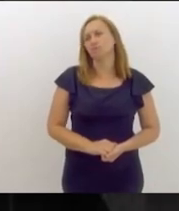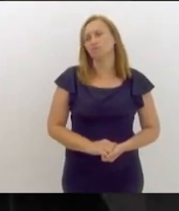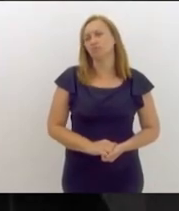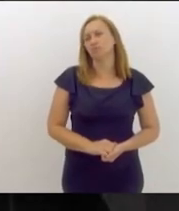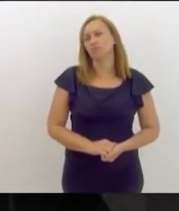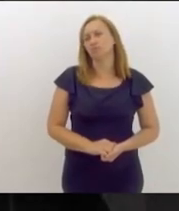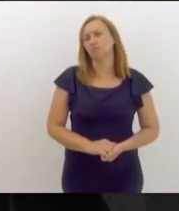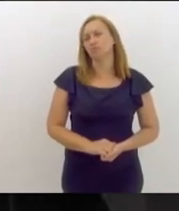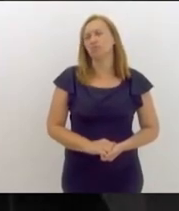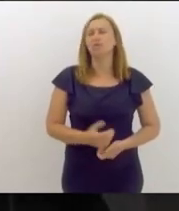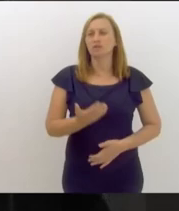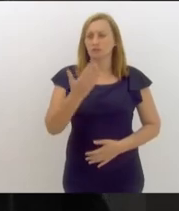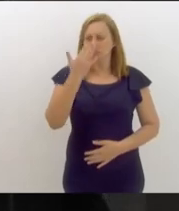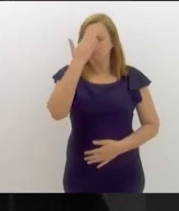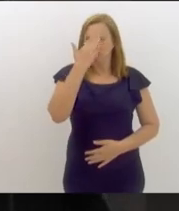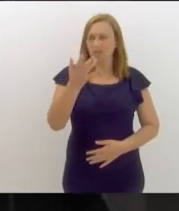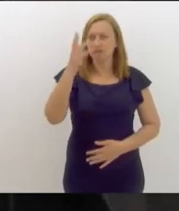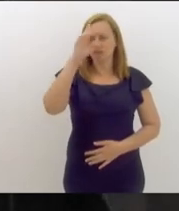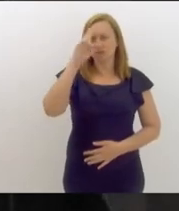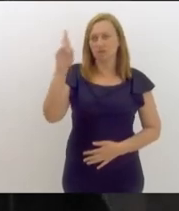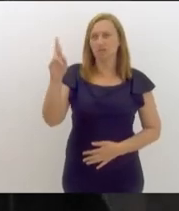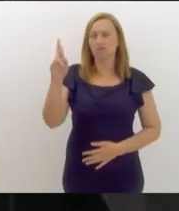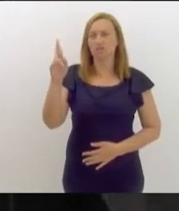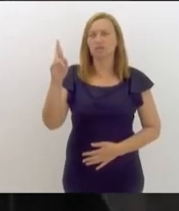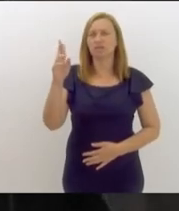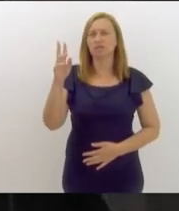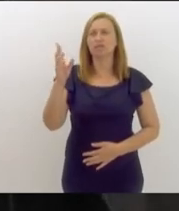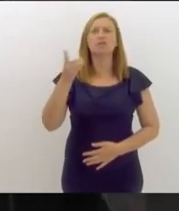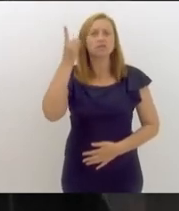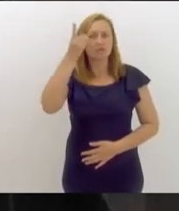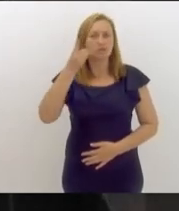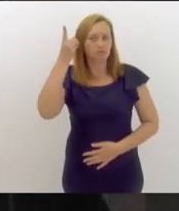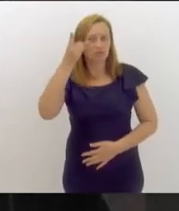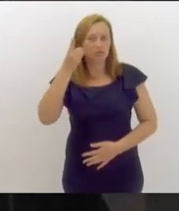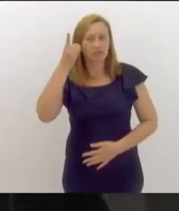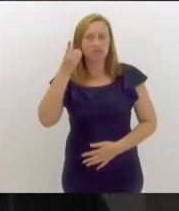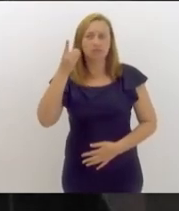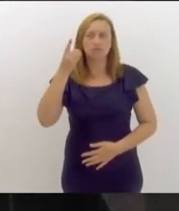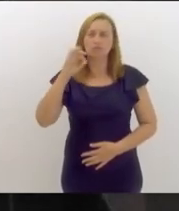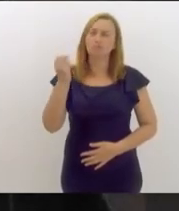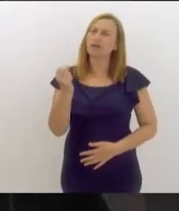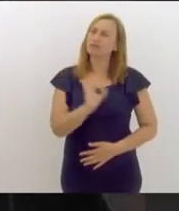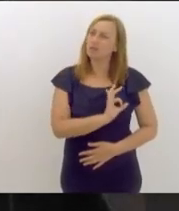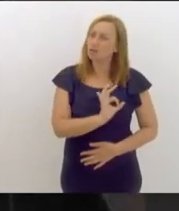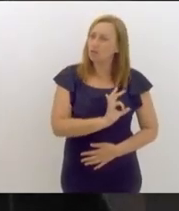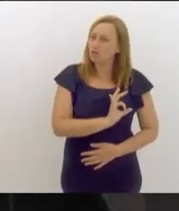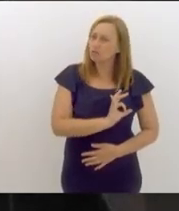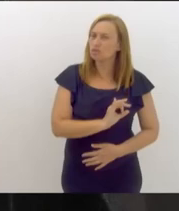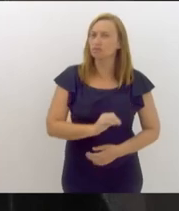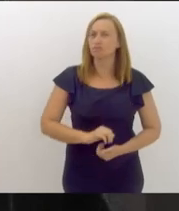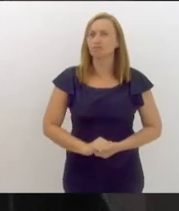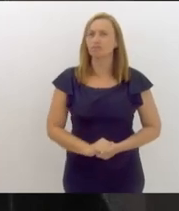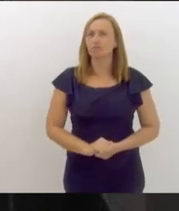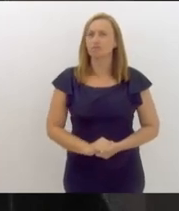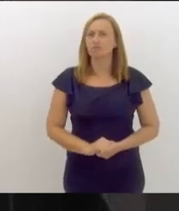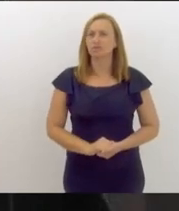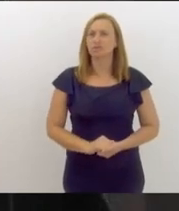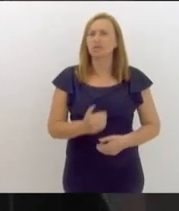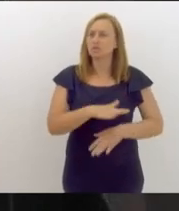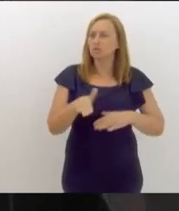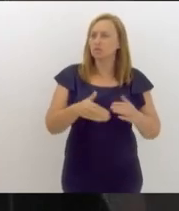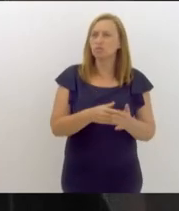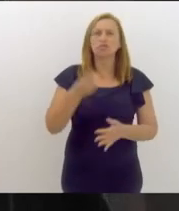obrigado senhora deputada Marta Rocha senhores deputados